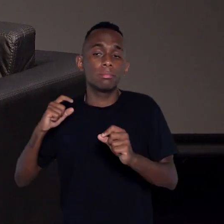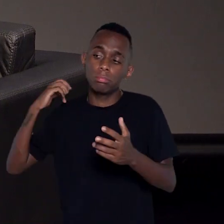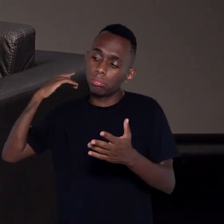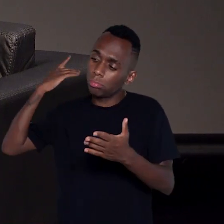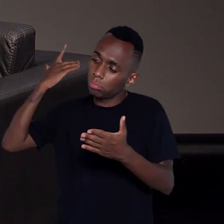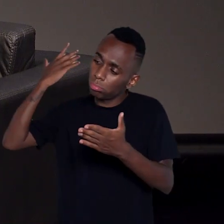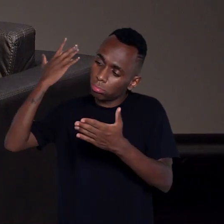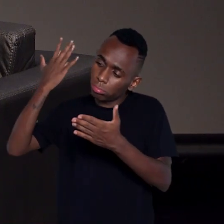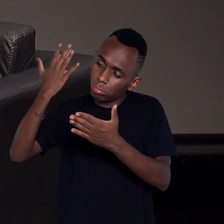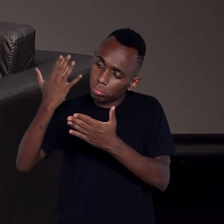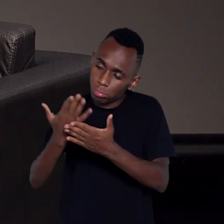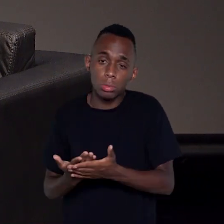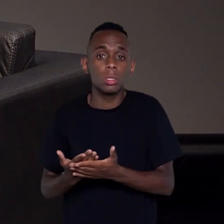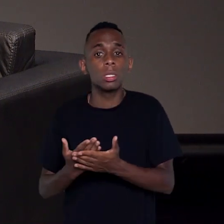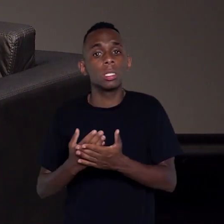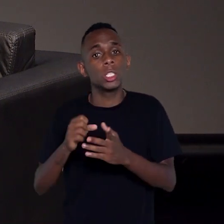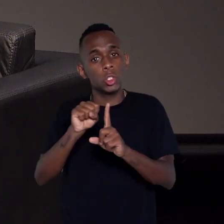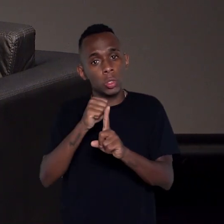de